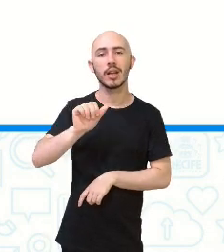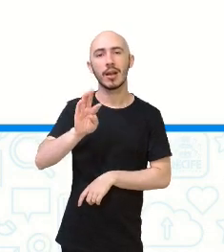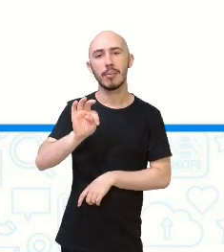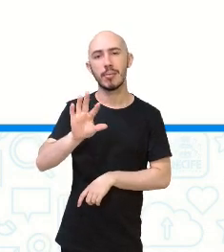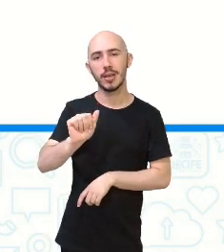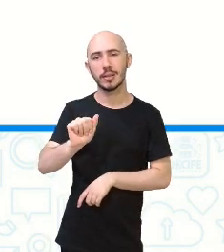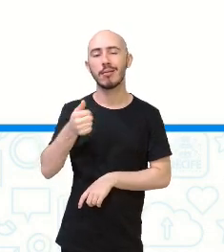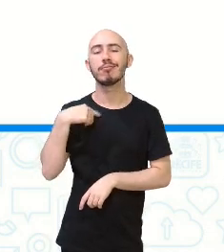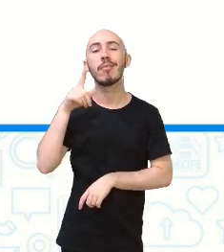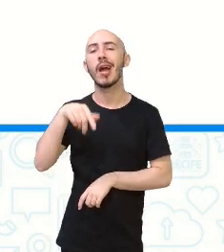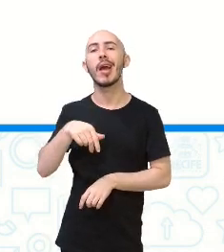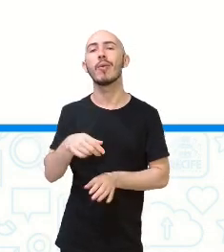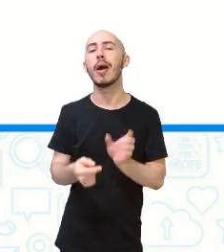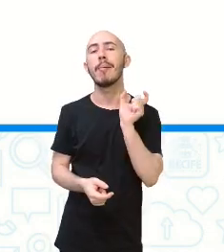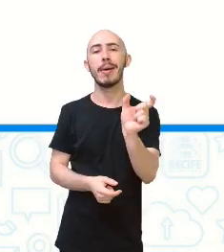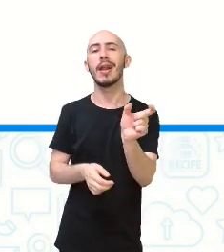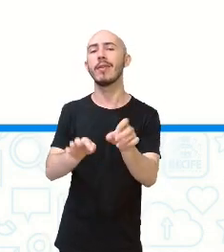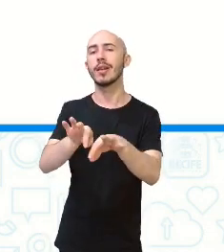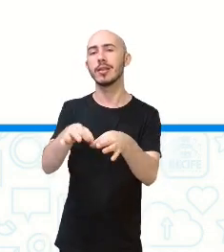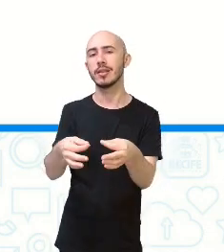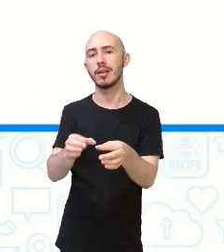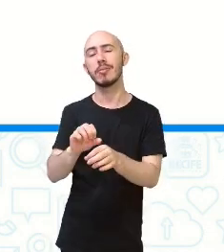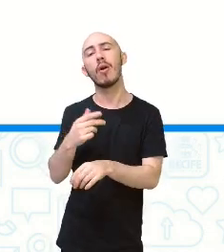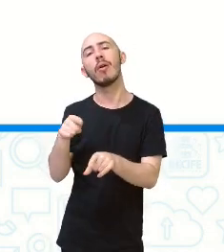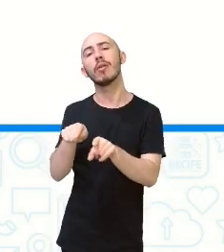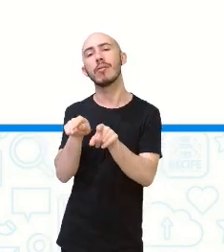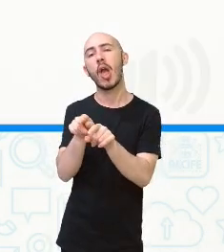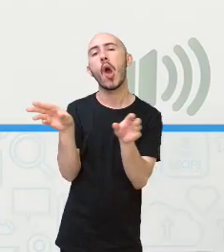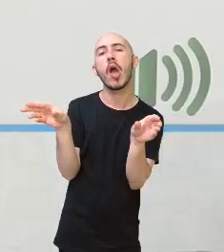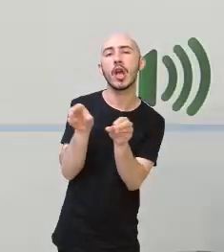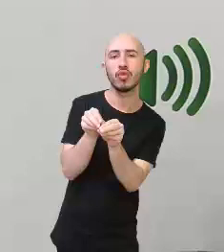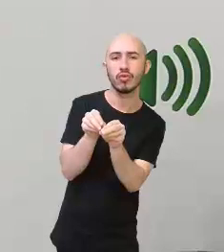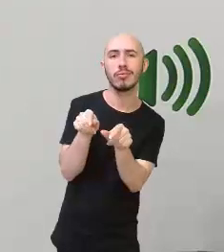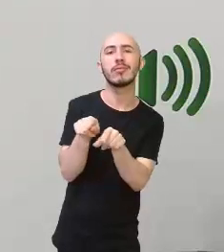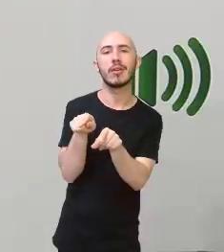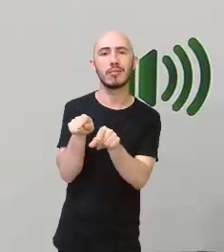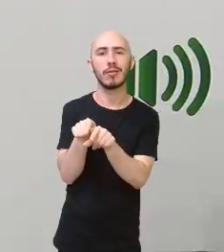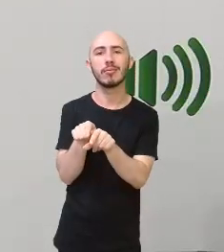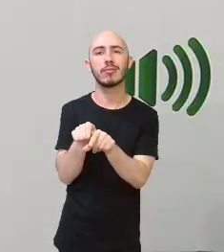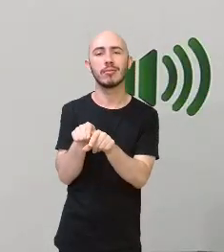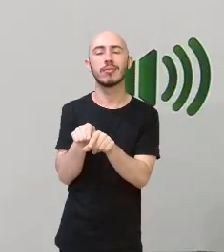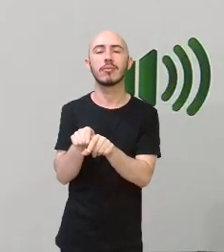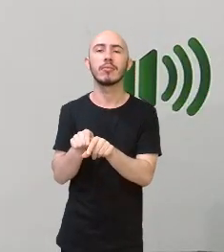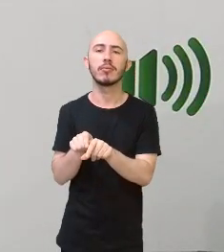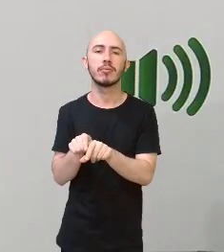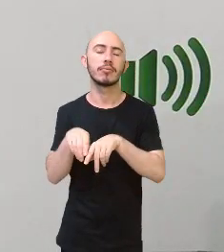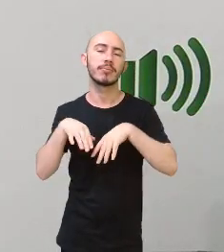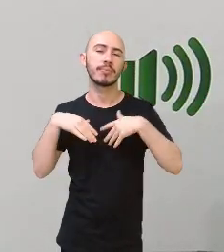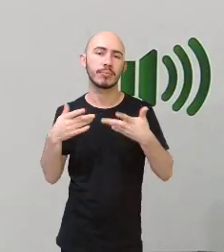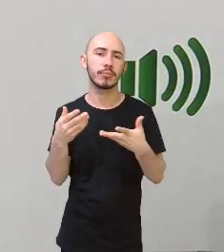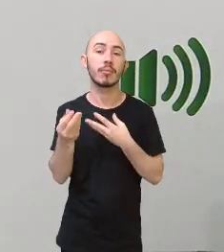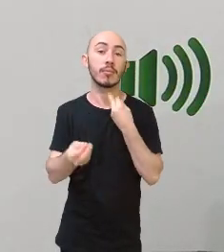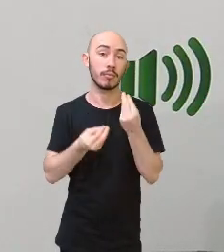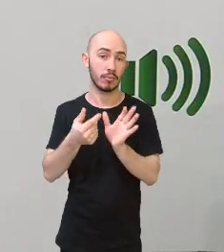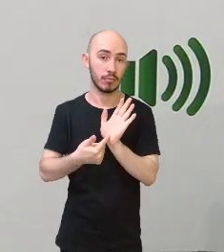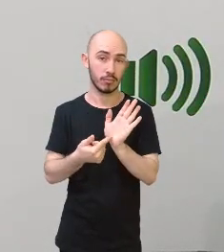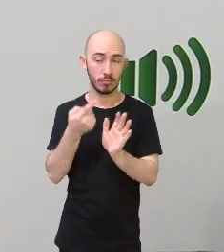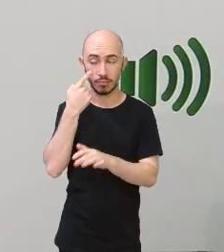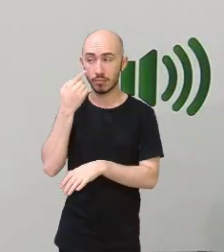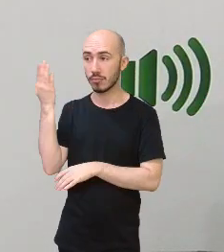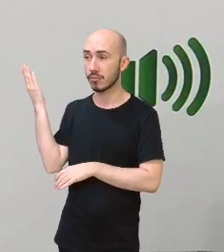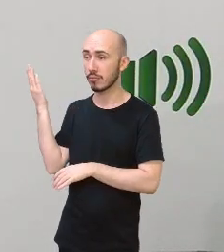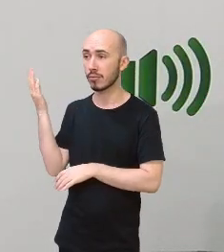uma sigla, uma abreviatura, certo? Então, como ele fala aqui,